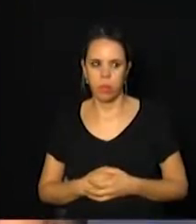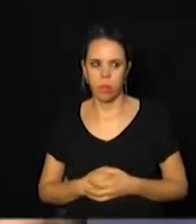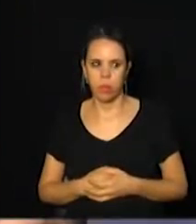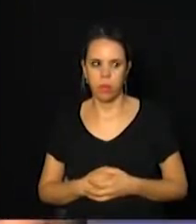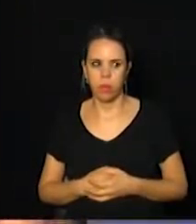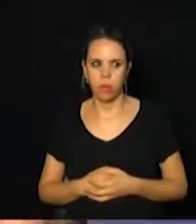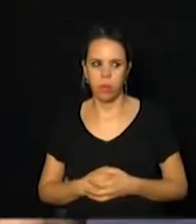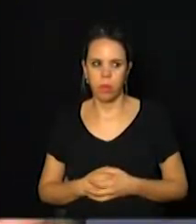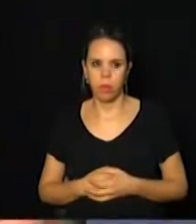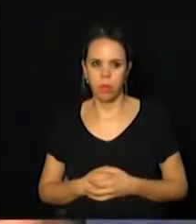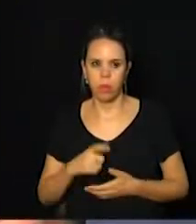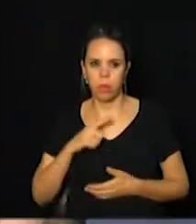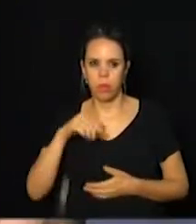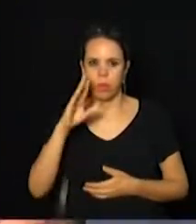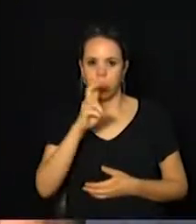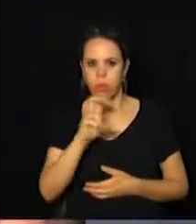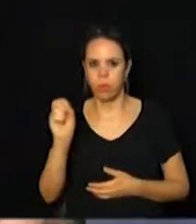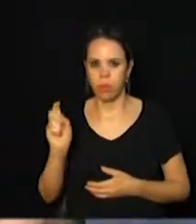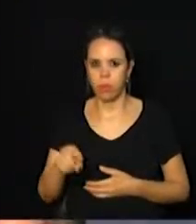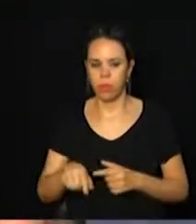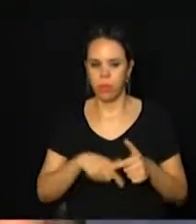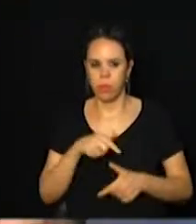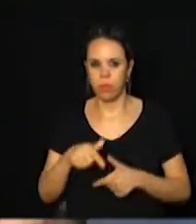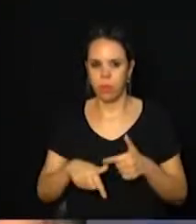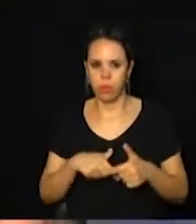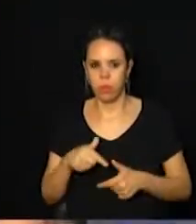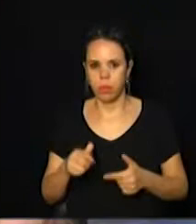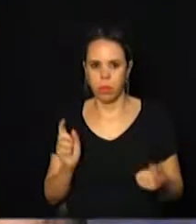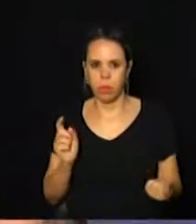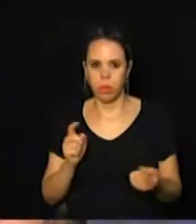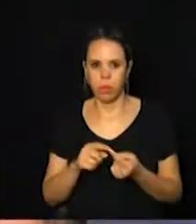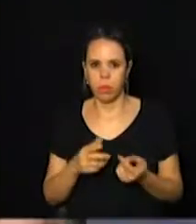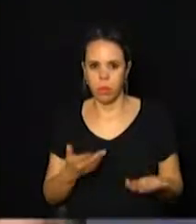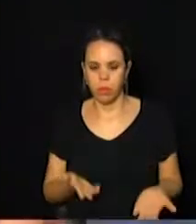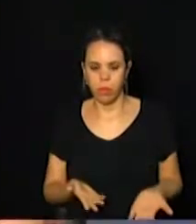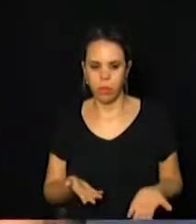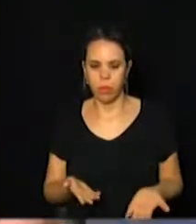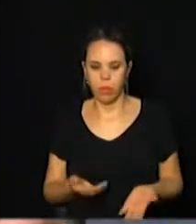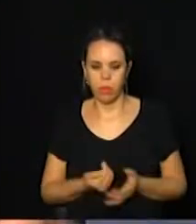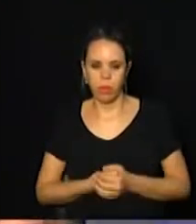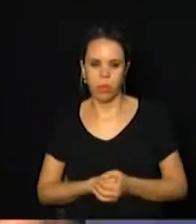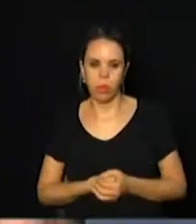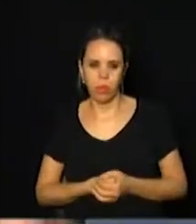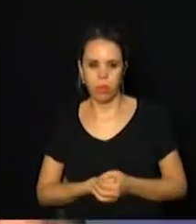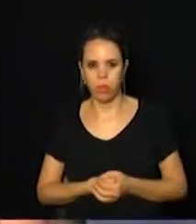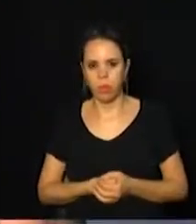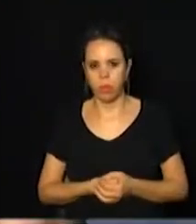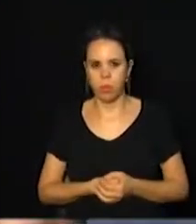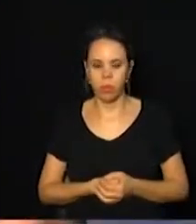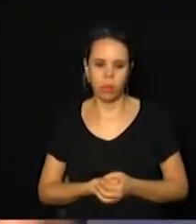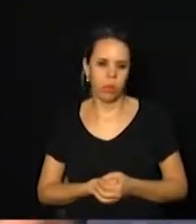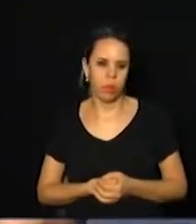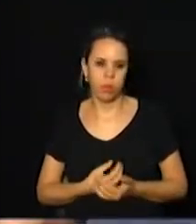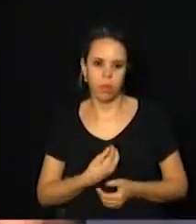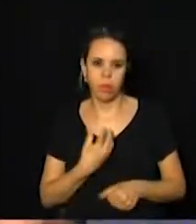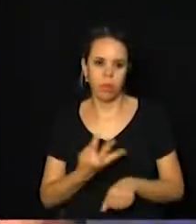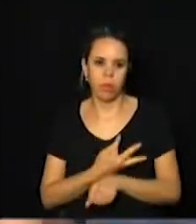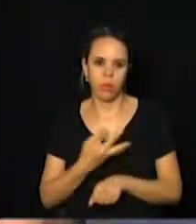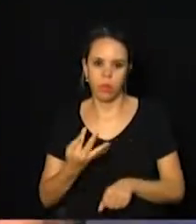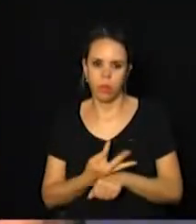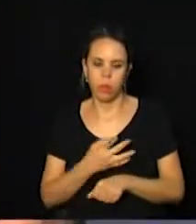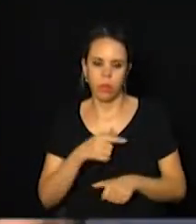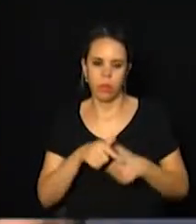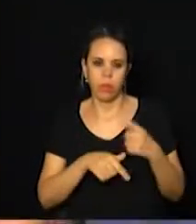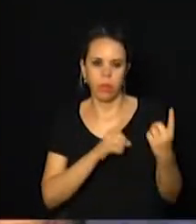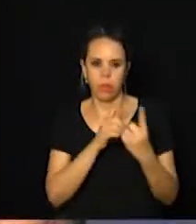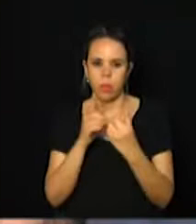nós temos mais de 500 mil trabalhadores que trabalham diretamente e indiretamente subir vive dos postos